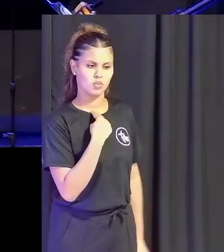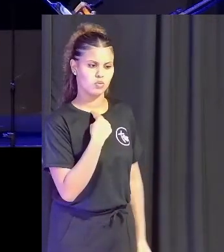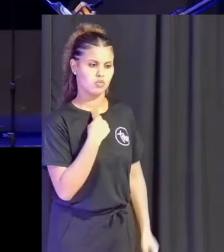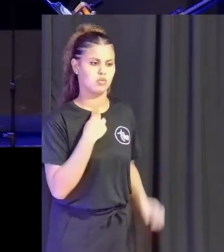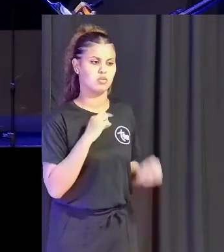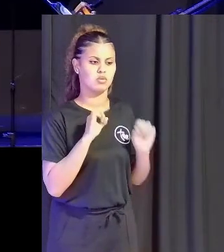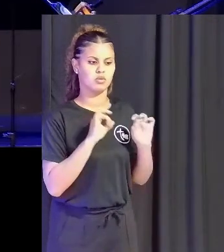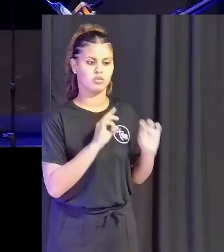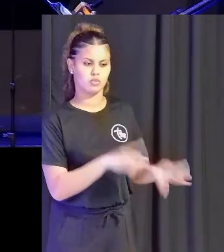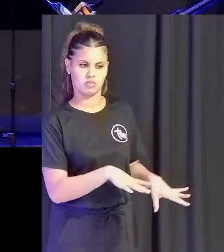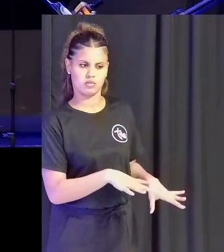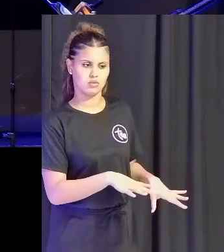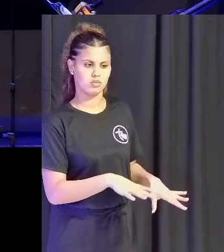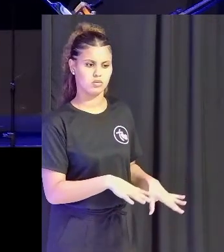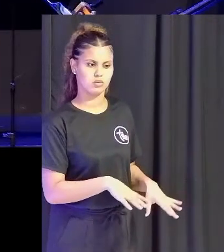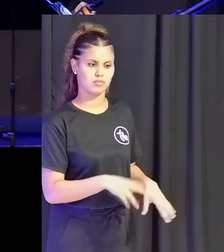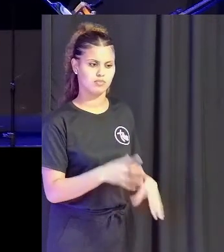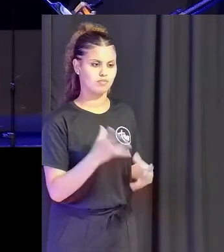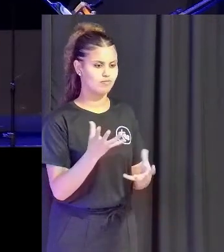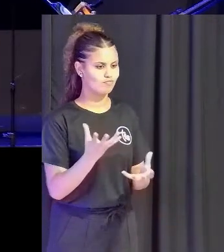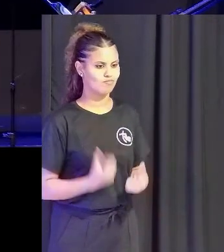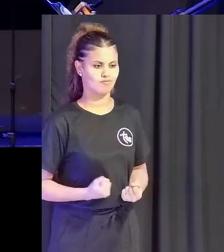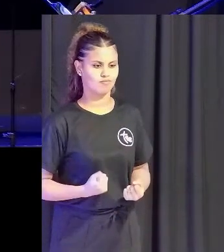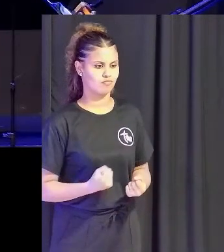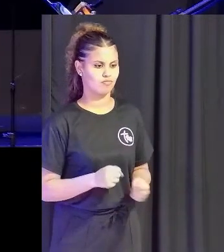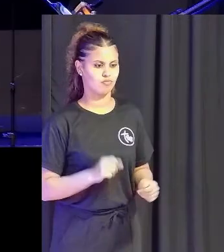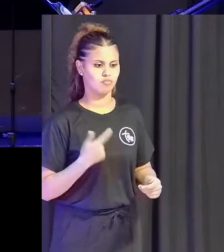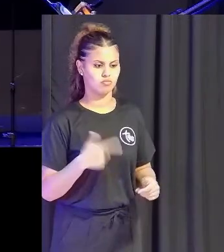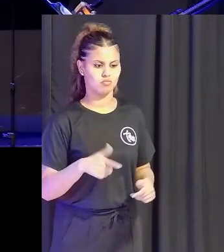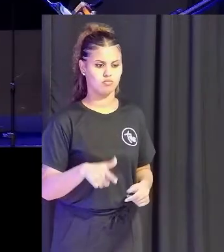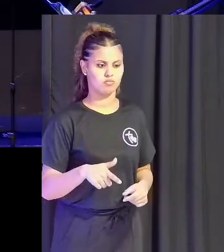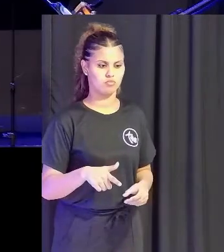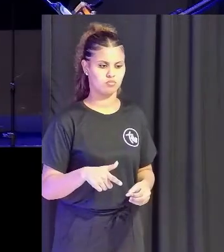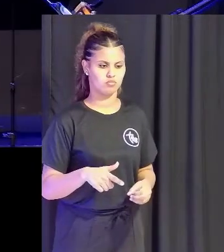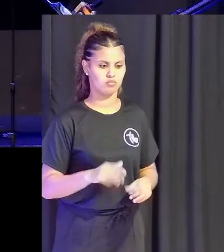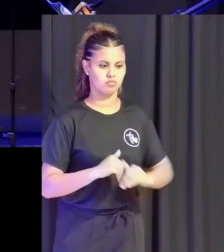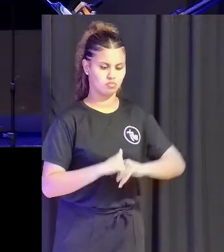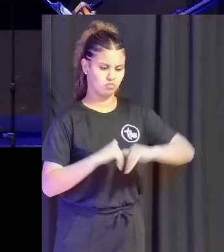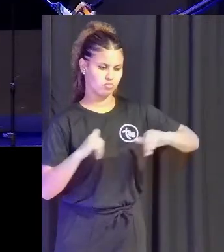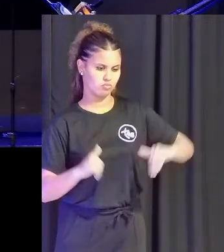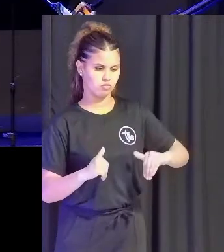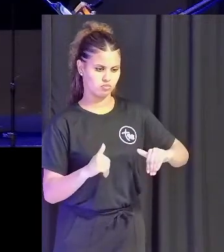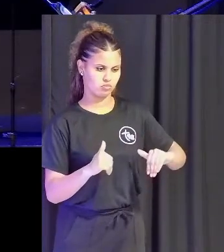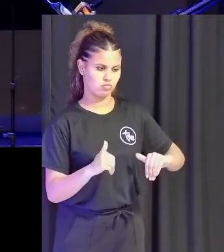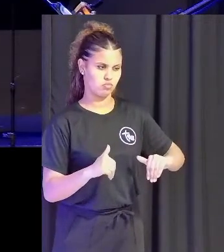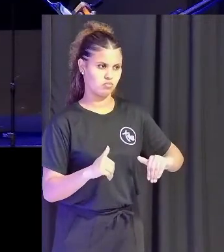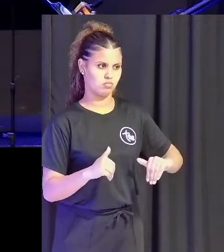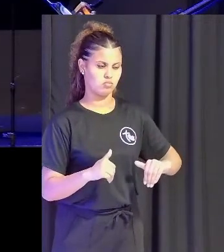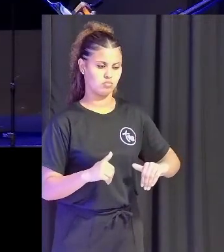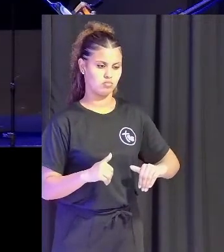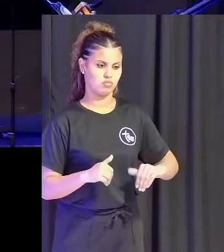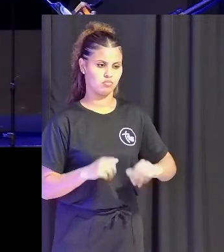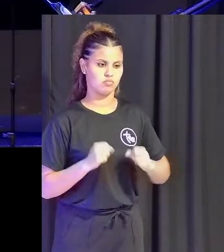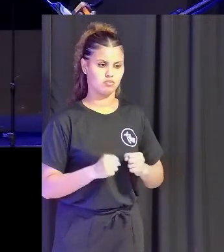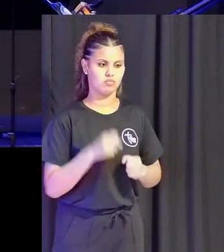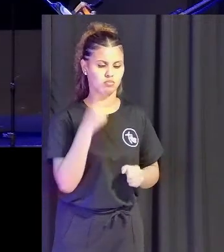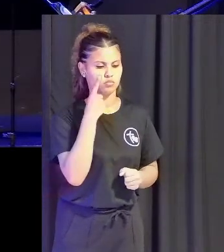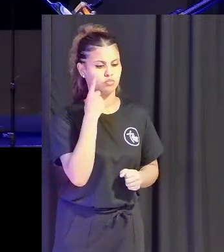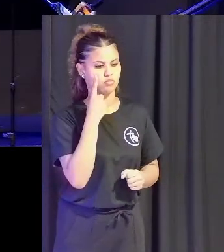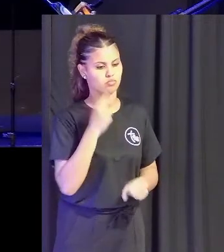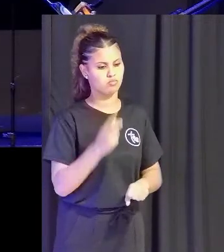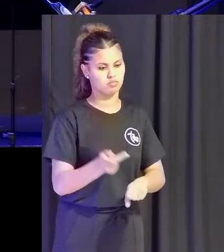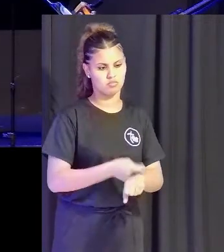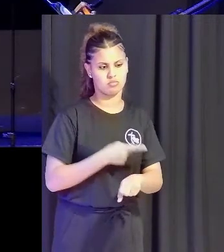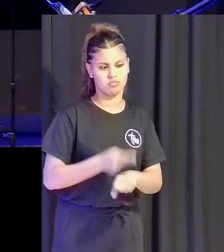conformemos com onde a gente está. Podemos olhar para os erros do povo de Israel e talvez os erros